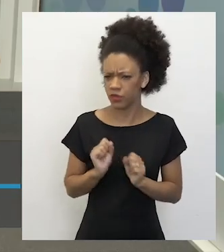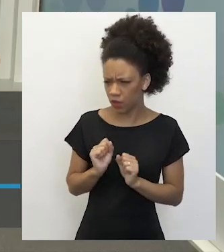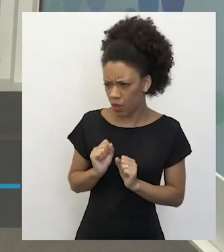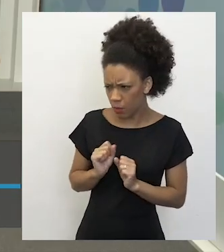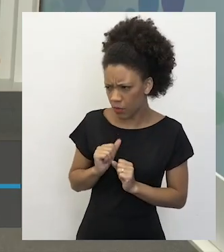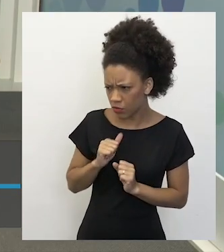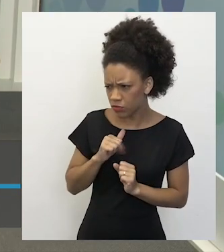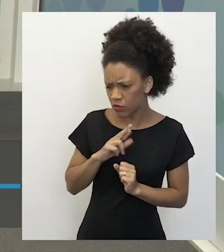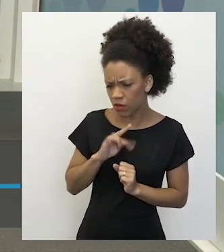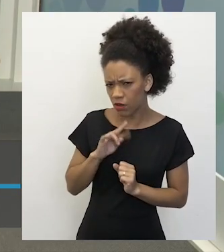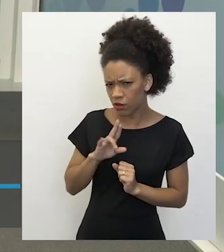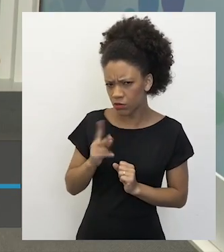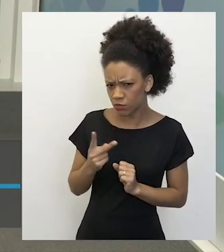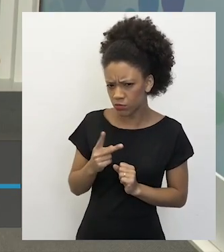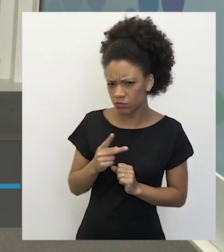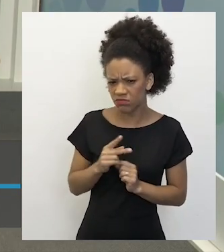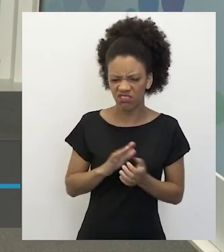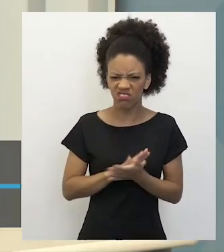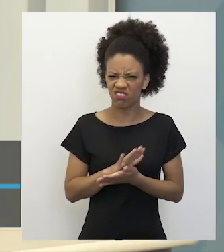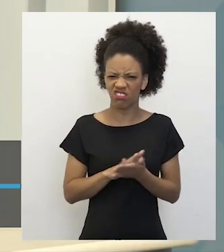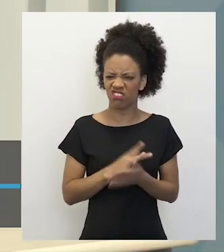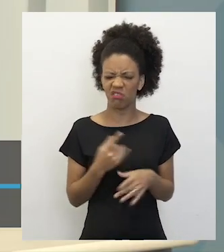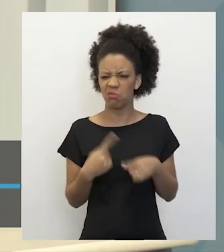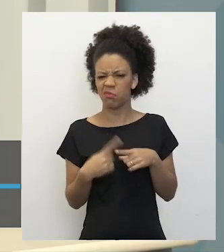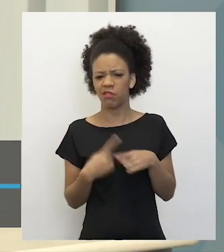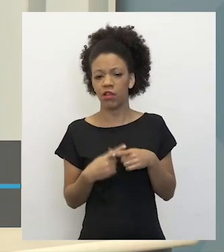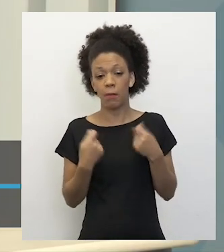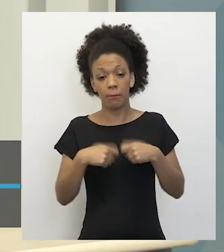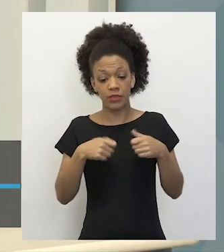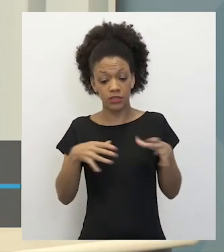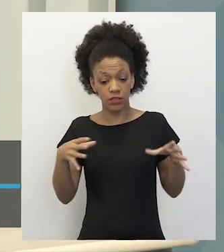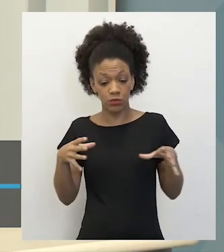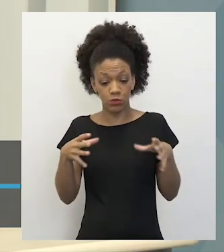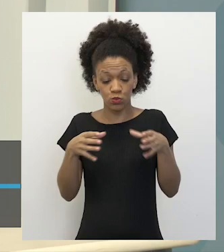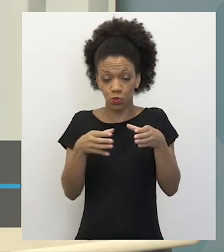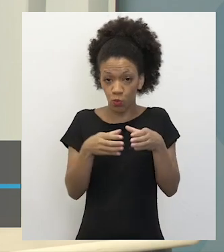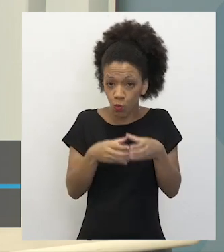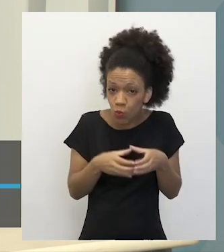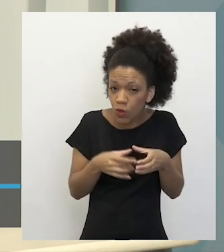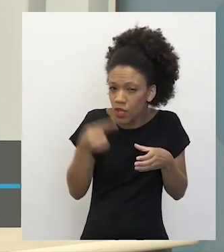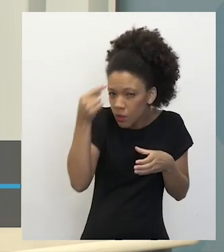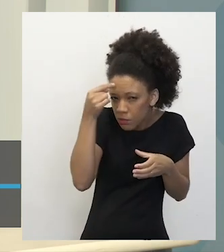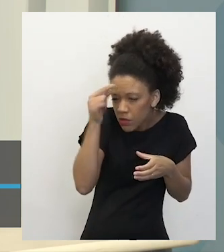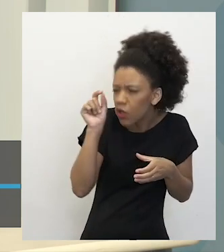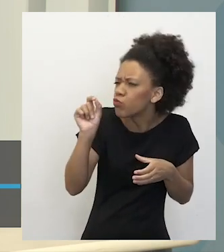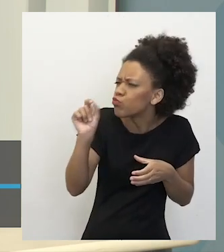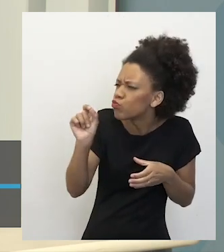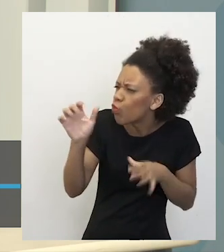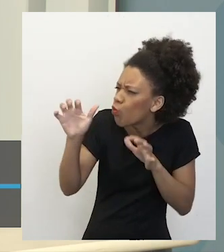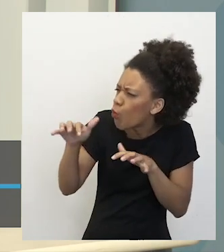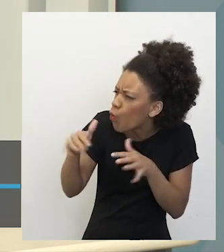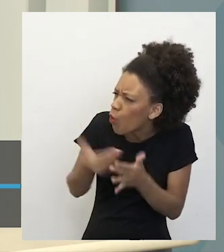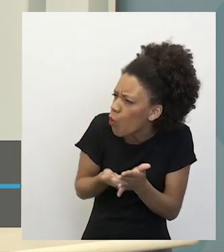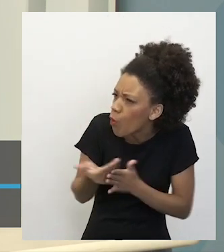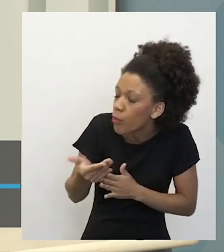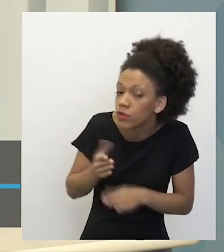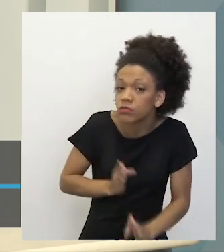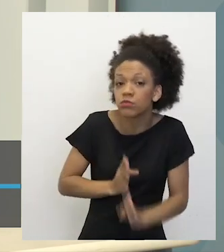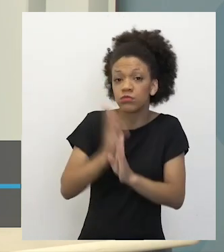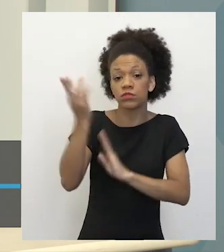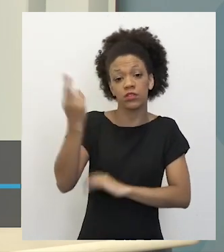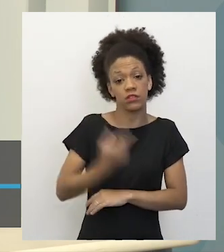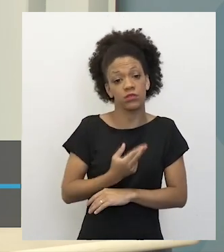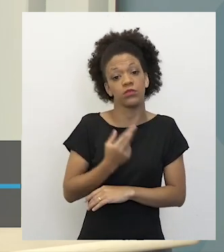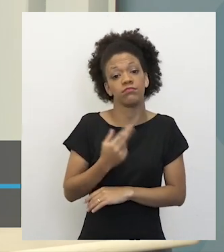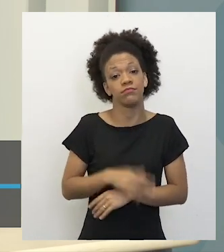Arthur? O Arthur colocou a nenhum, pois eles deviam se juntar e pensar de onde a chuva vem e descobrir a resposta